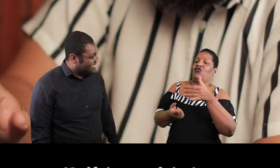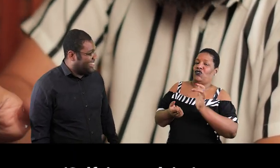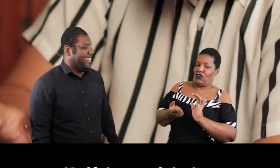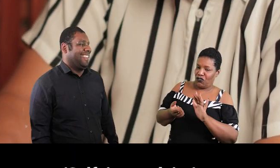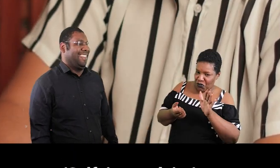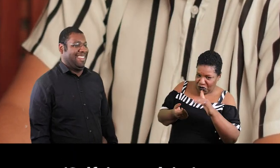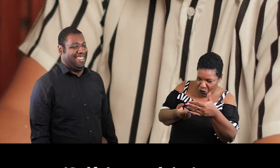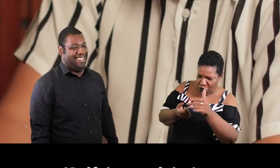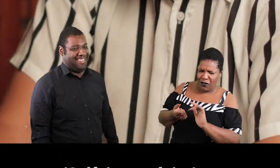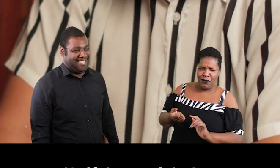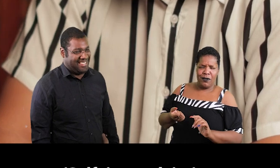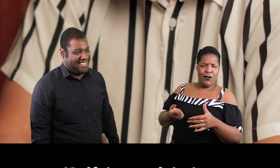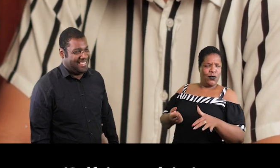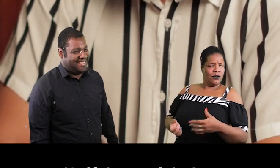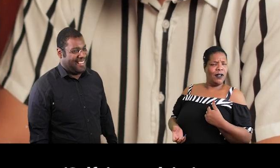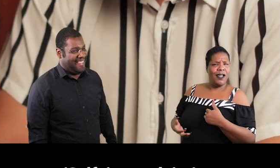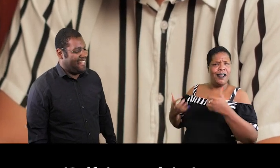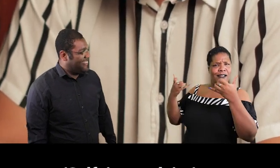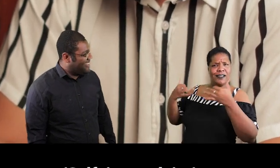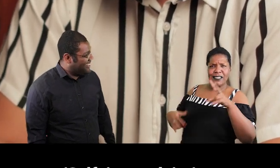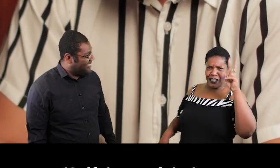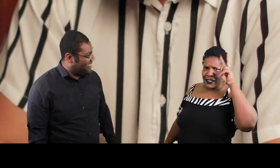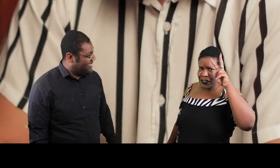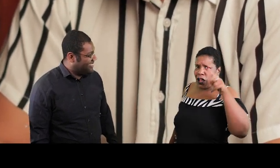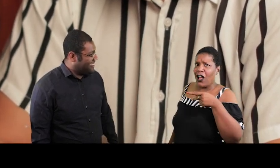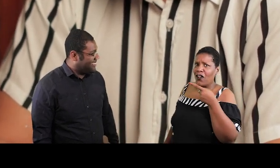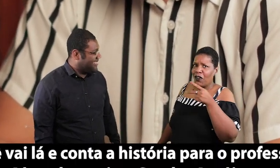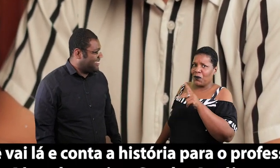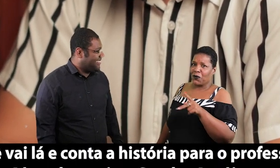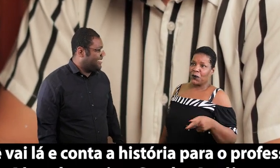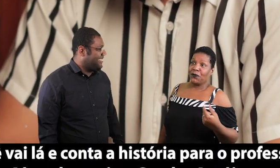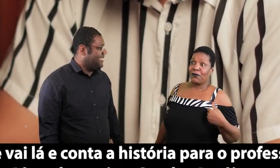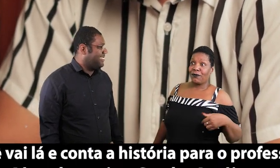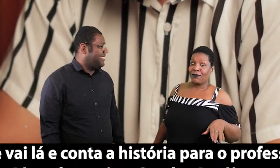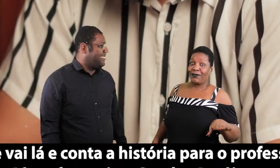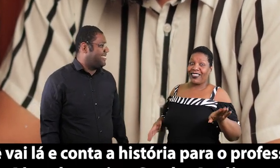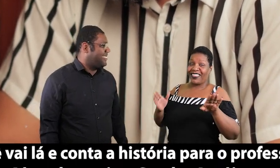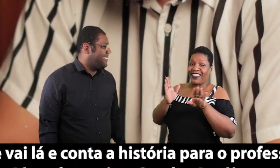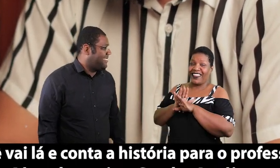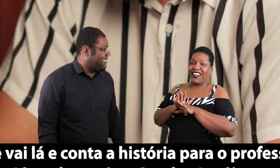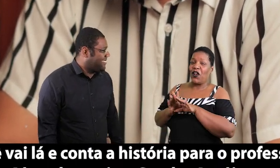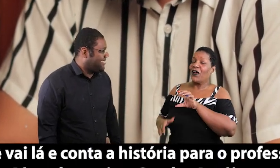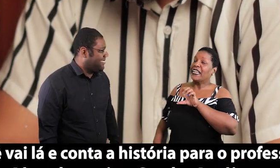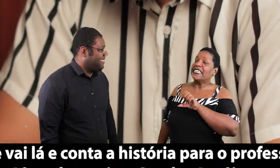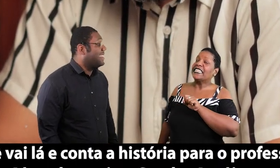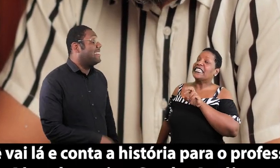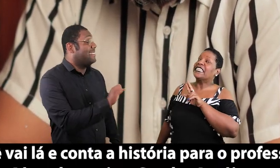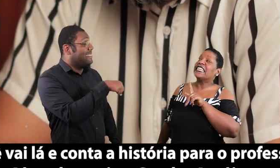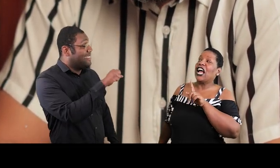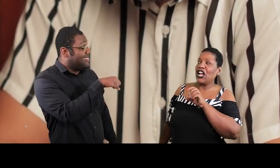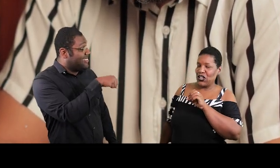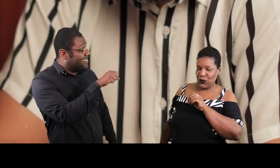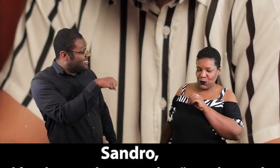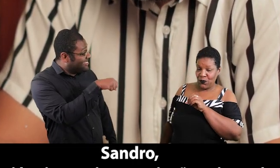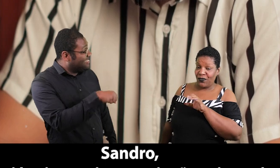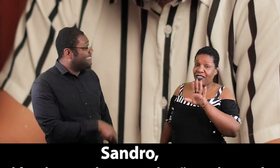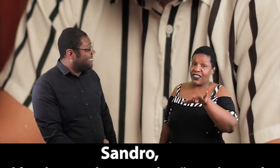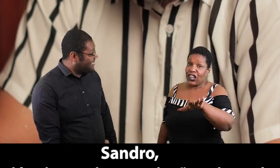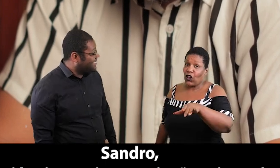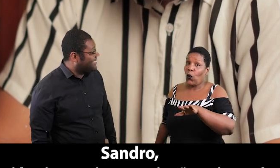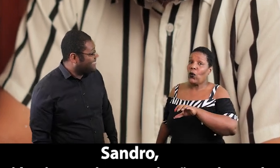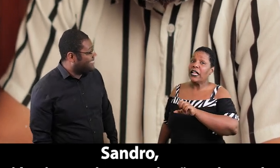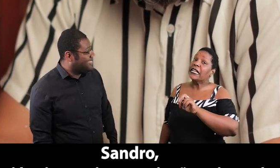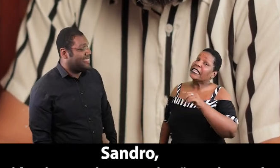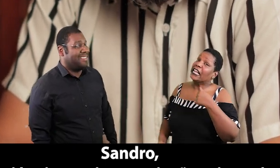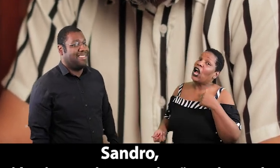ti, ti, ti. E você vai lá e conta uma história pro professor. Aí eu cheguei no Sandro Araújo. Sim, sim. Aí eu falei, Sandro, eu